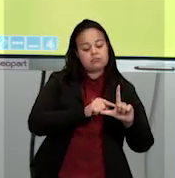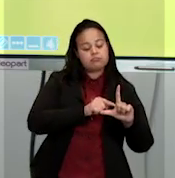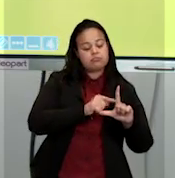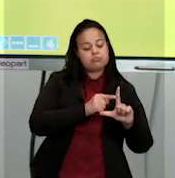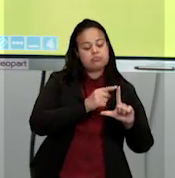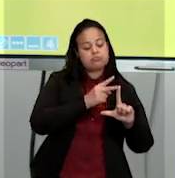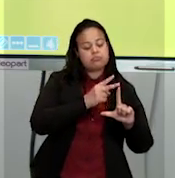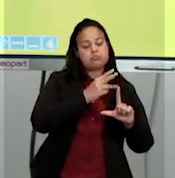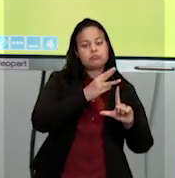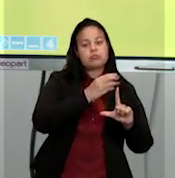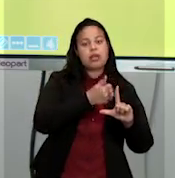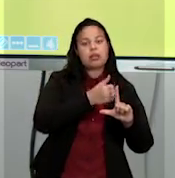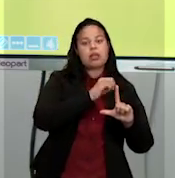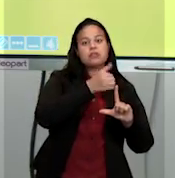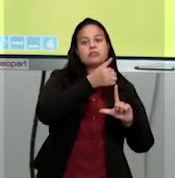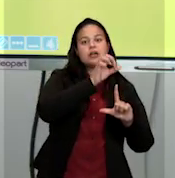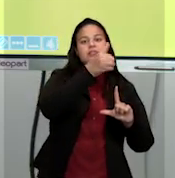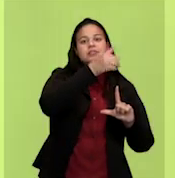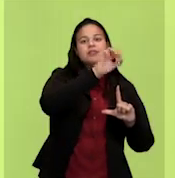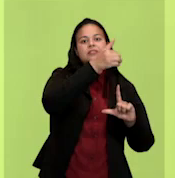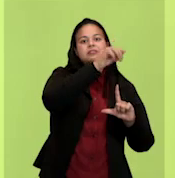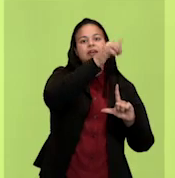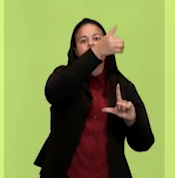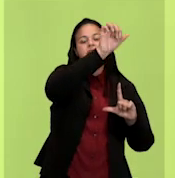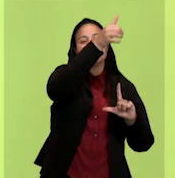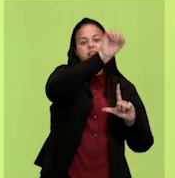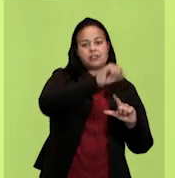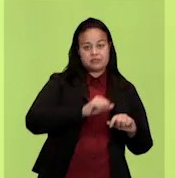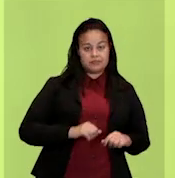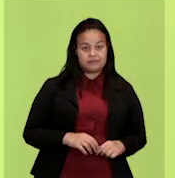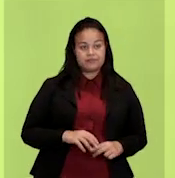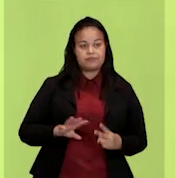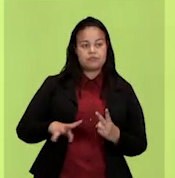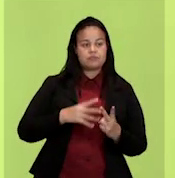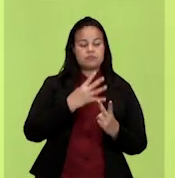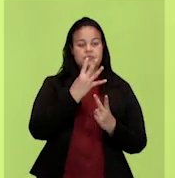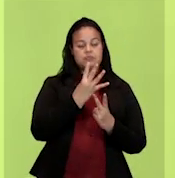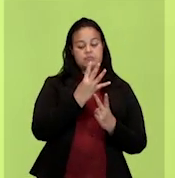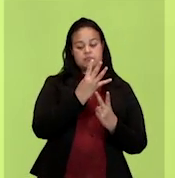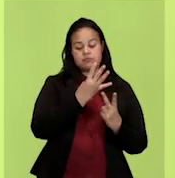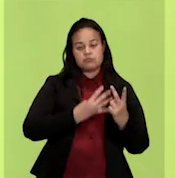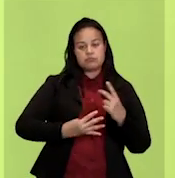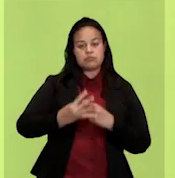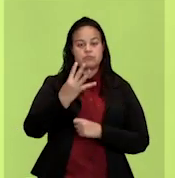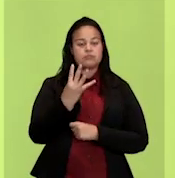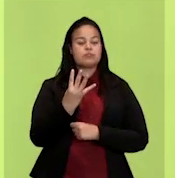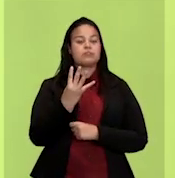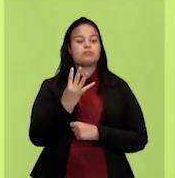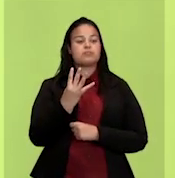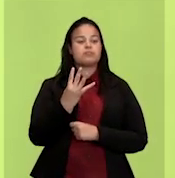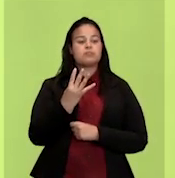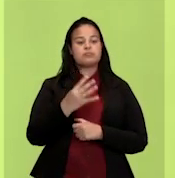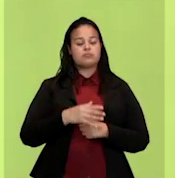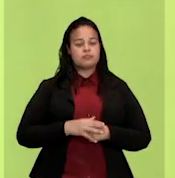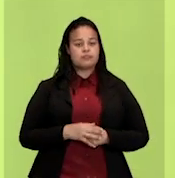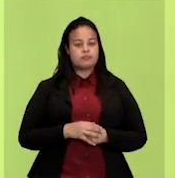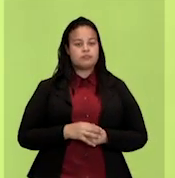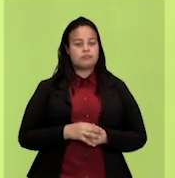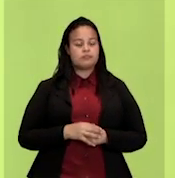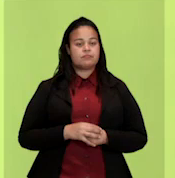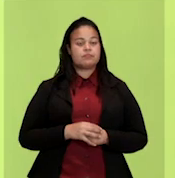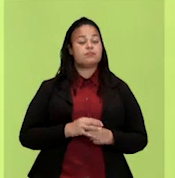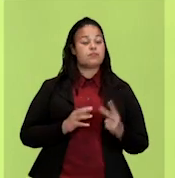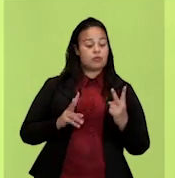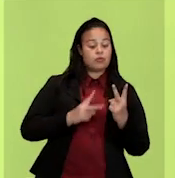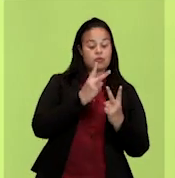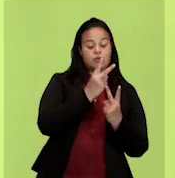10. Então, por aí vai. O 2 ao quadrado daria 4. 2 elevado a 3